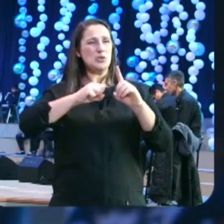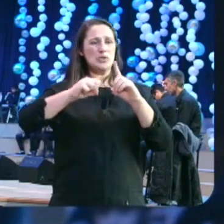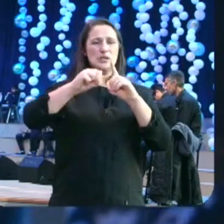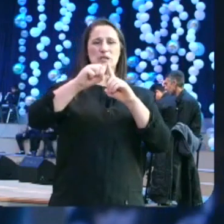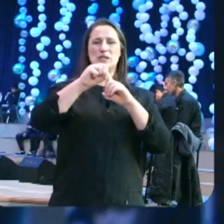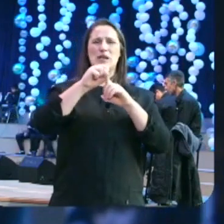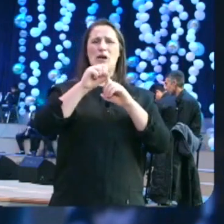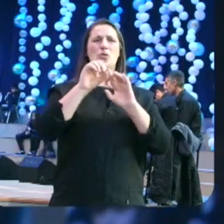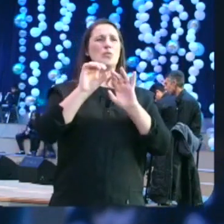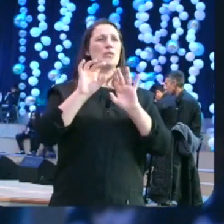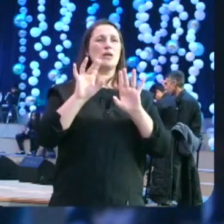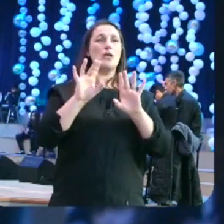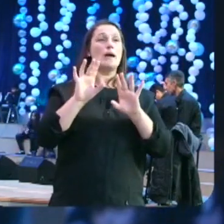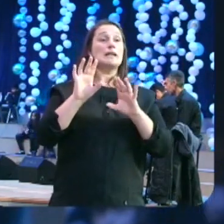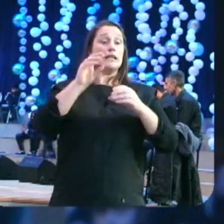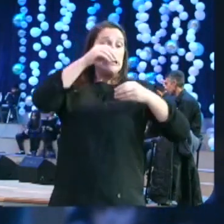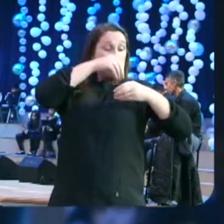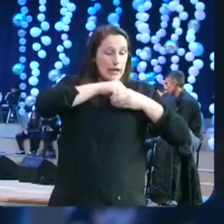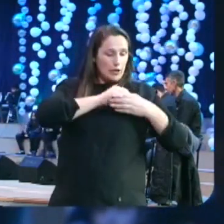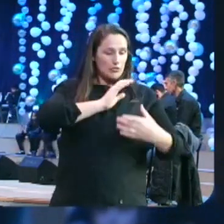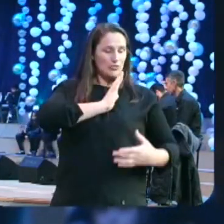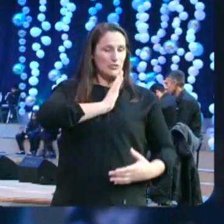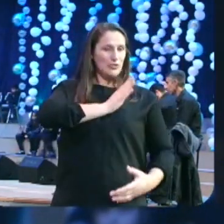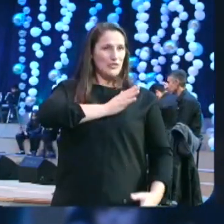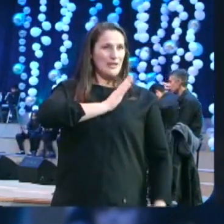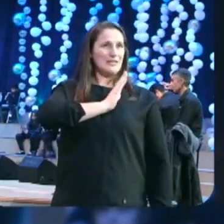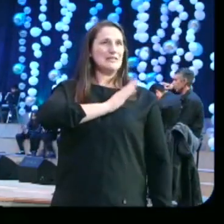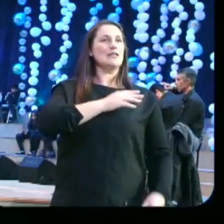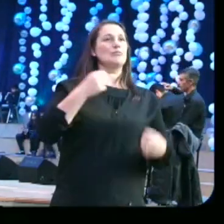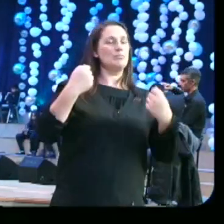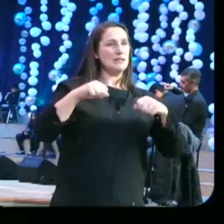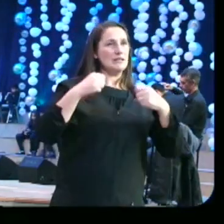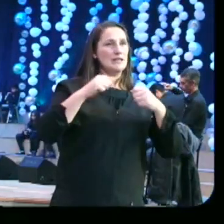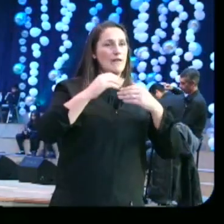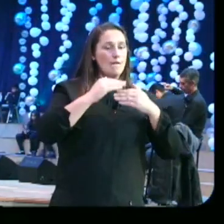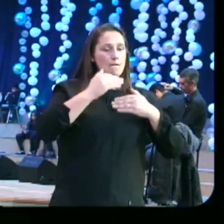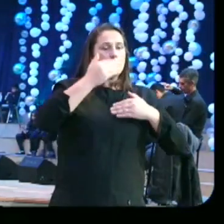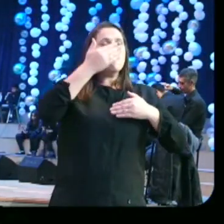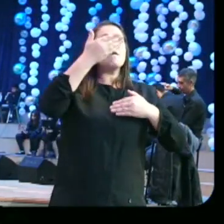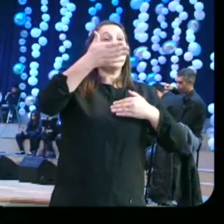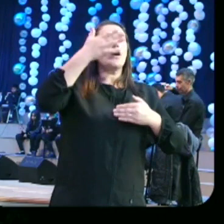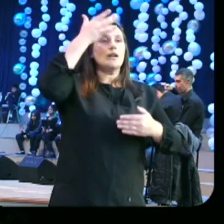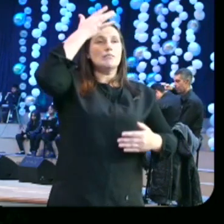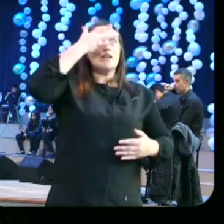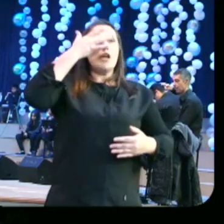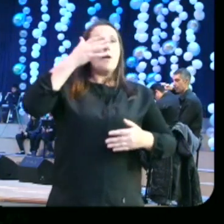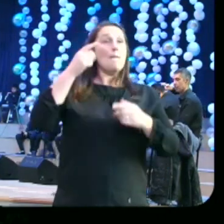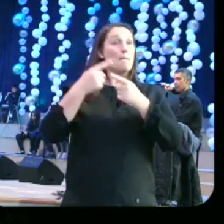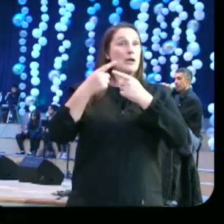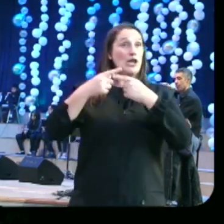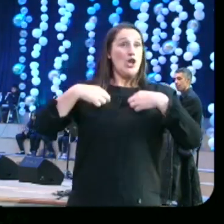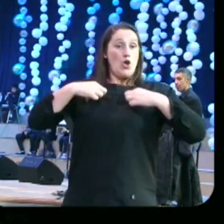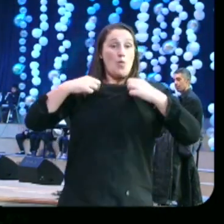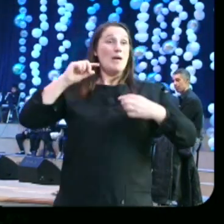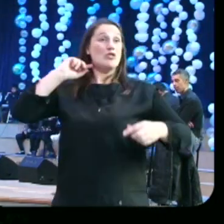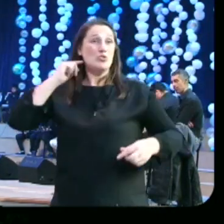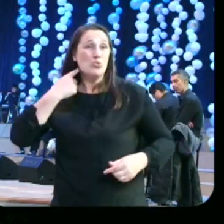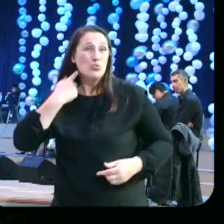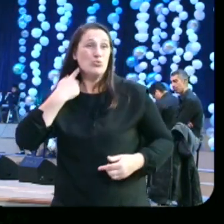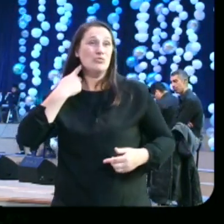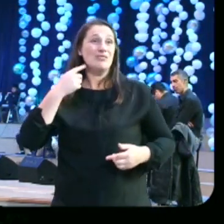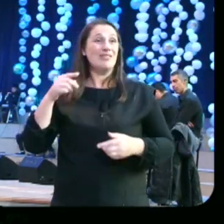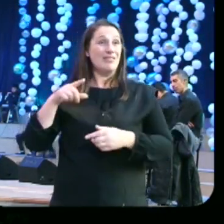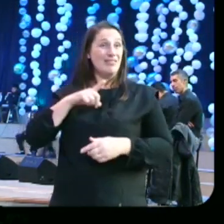o coração interiormente e visava exteriormente a aparência do filho diante das pessoas.